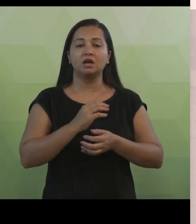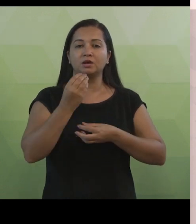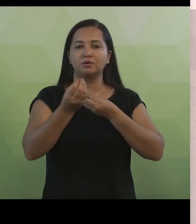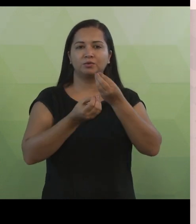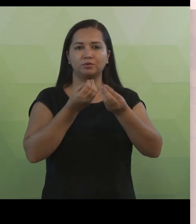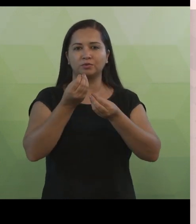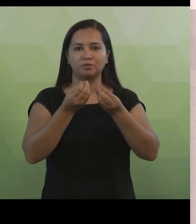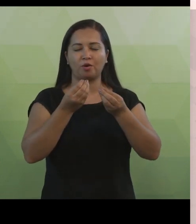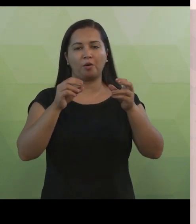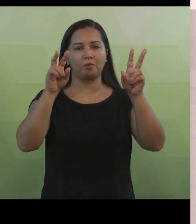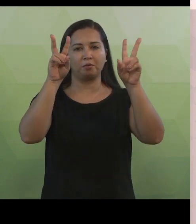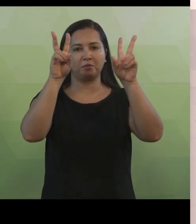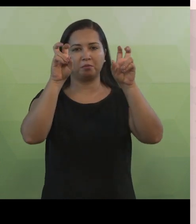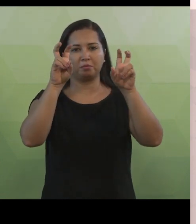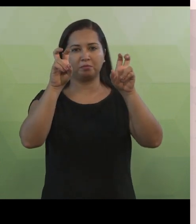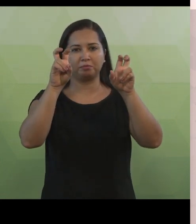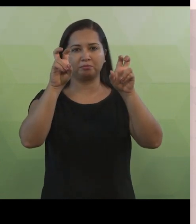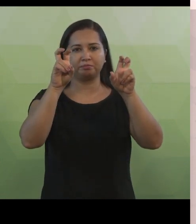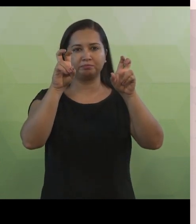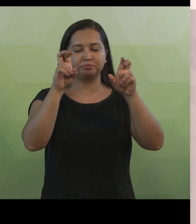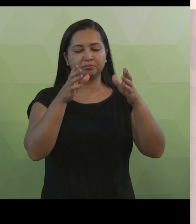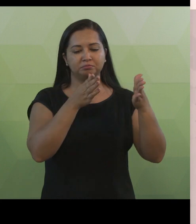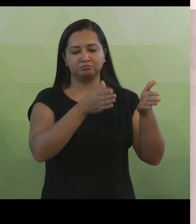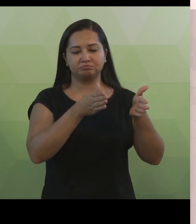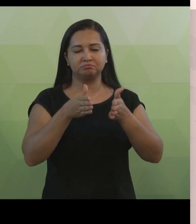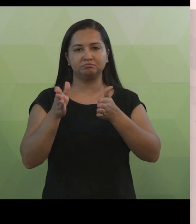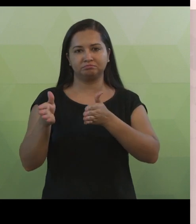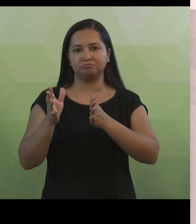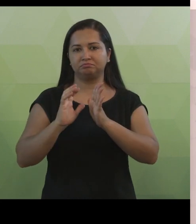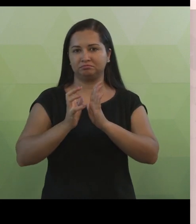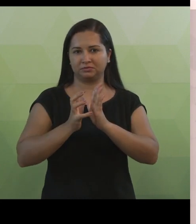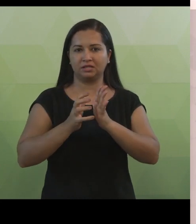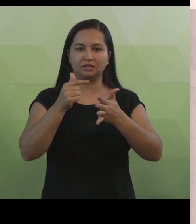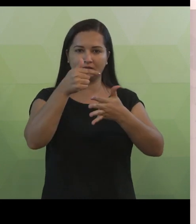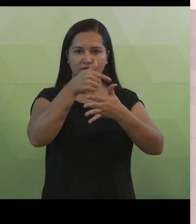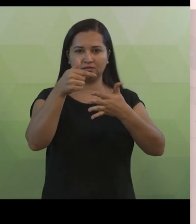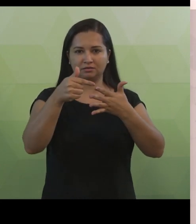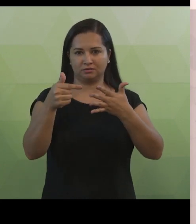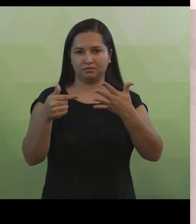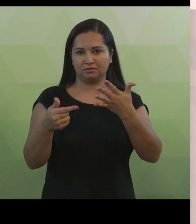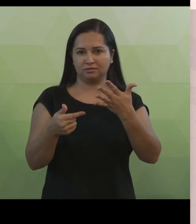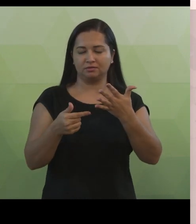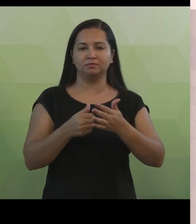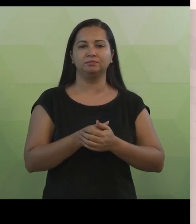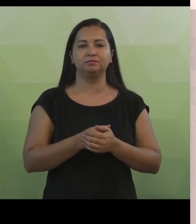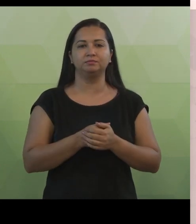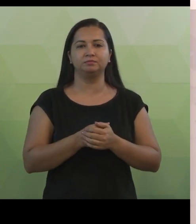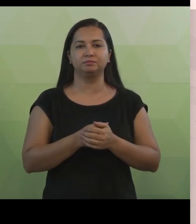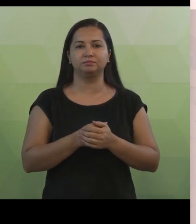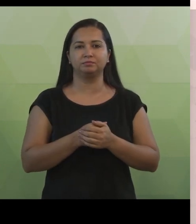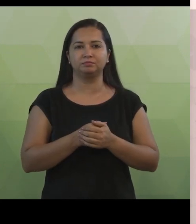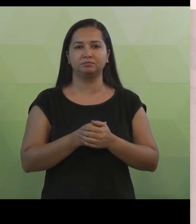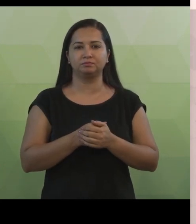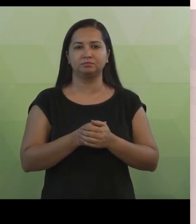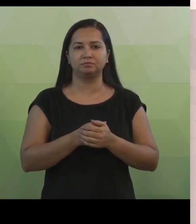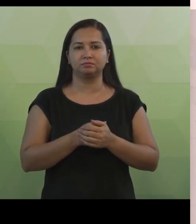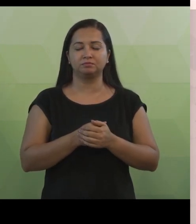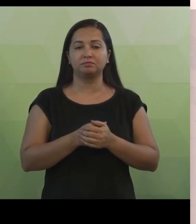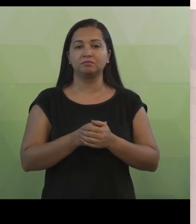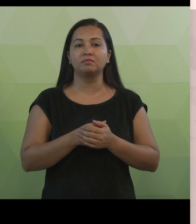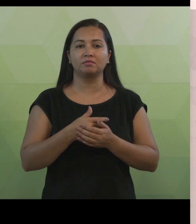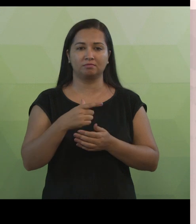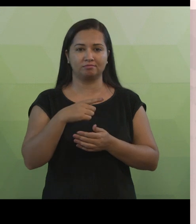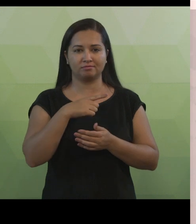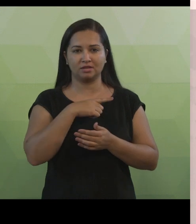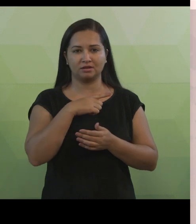e exemplificar os tipos abstratos de dados. O objetivo geral da disciplina se concentra nos aspectos